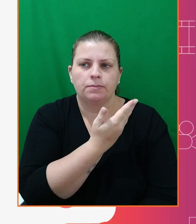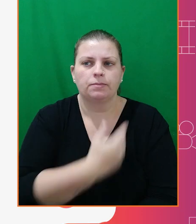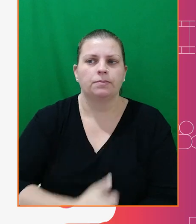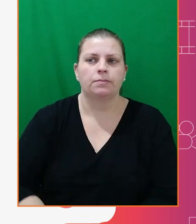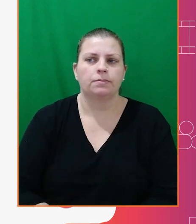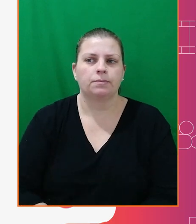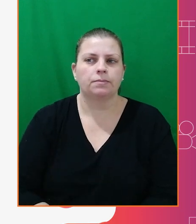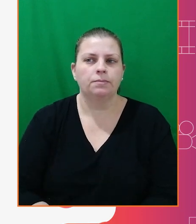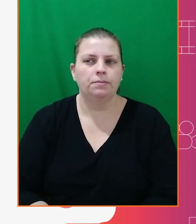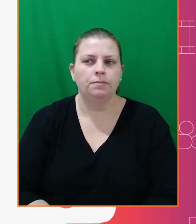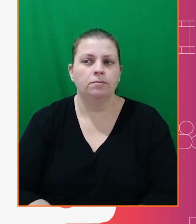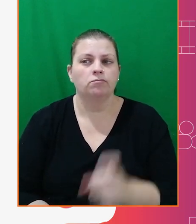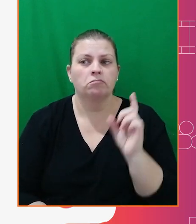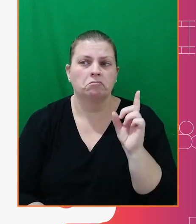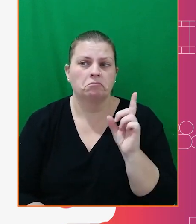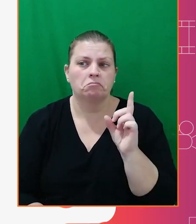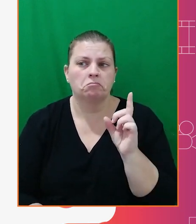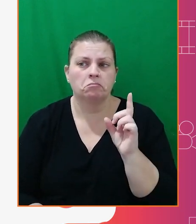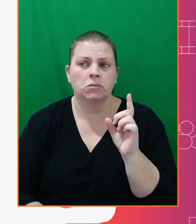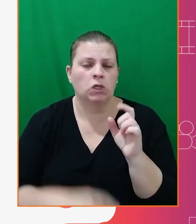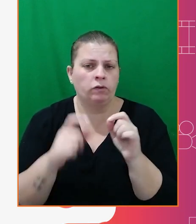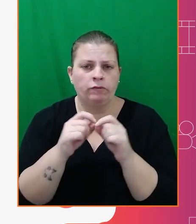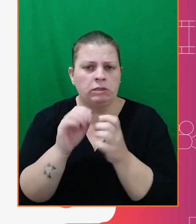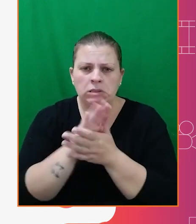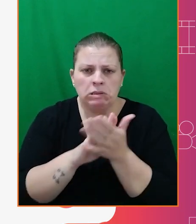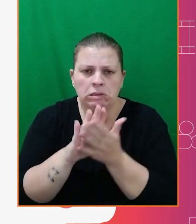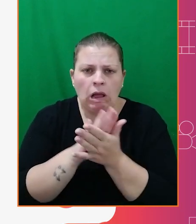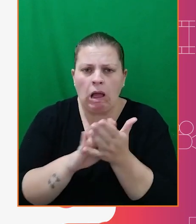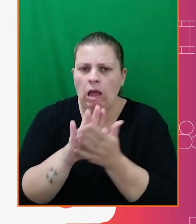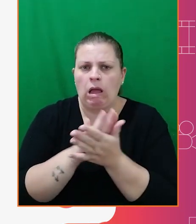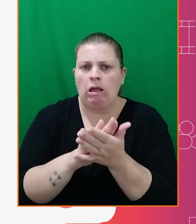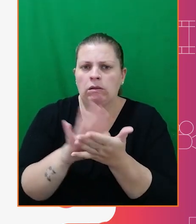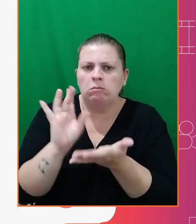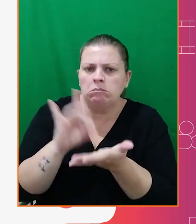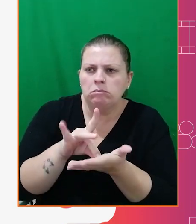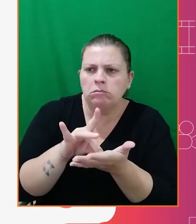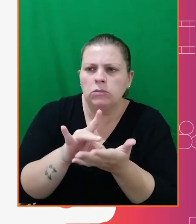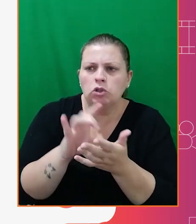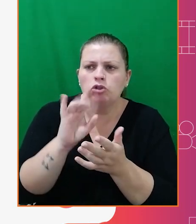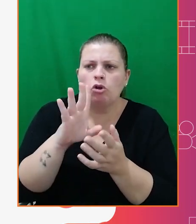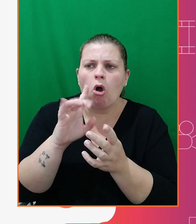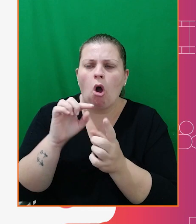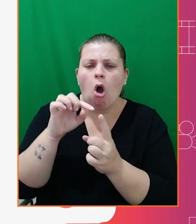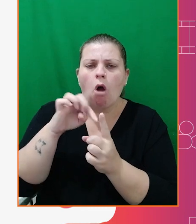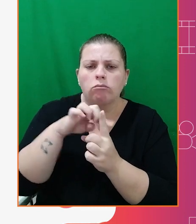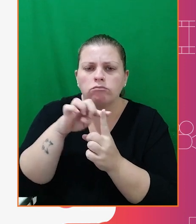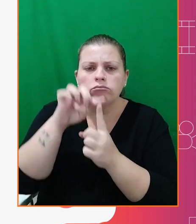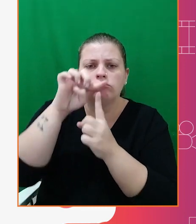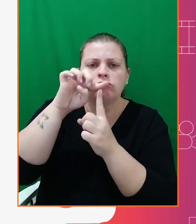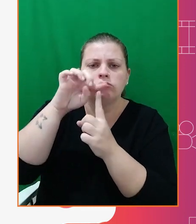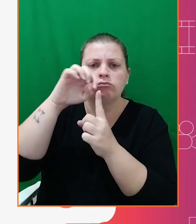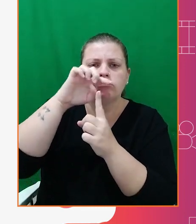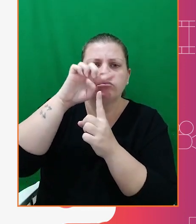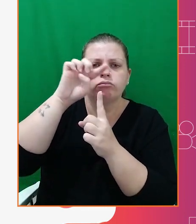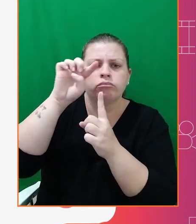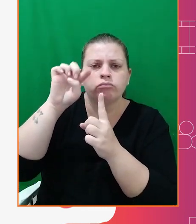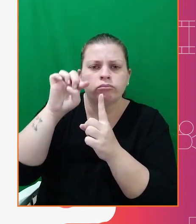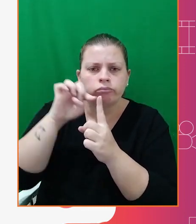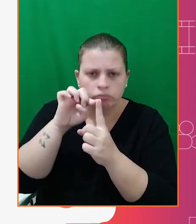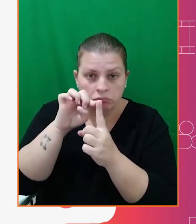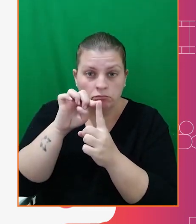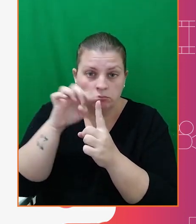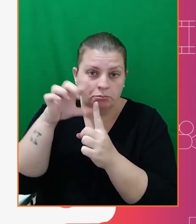Repare que aqui eu não fiz nenhuma flor muito realista, eu fiz apenas um cabinho e alguns risquinhos que são as